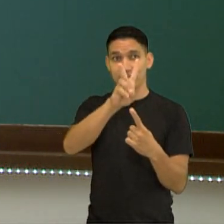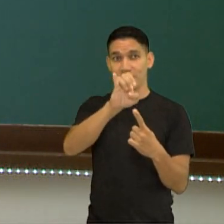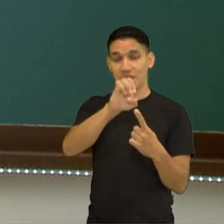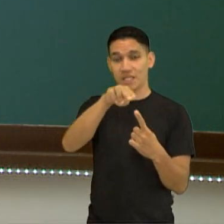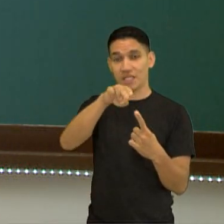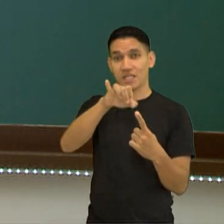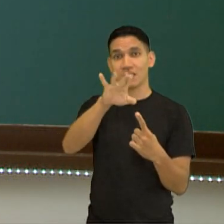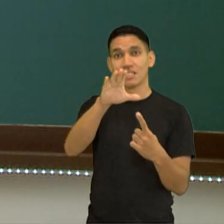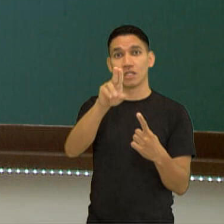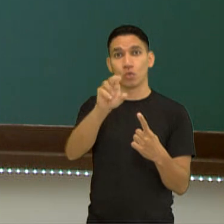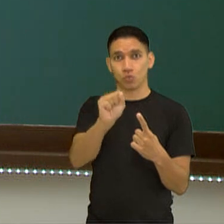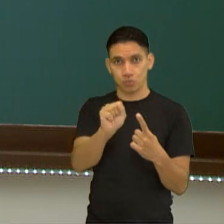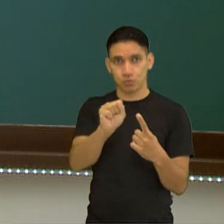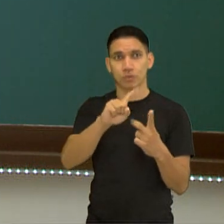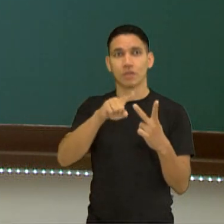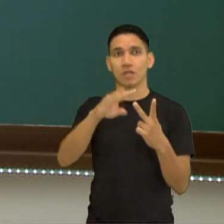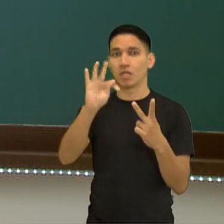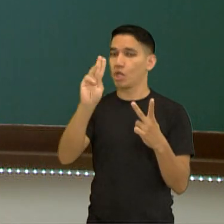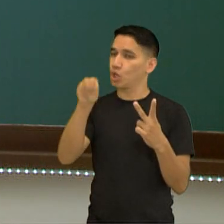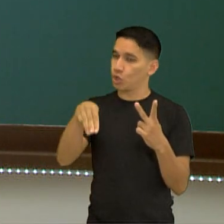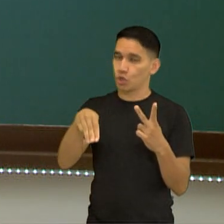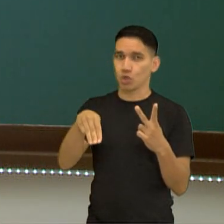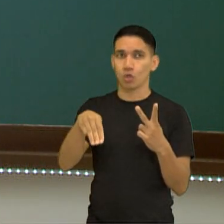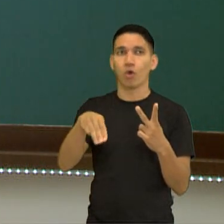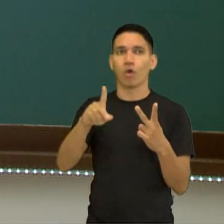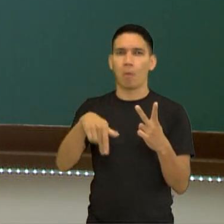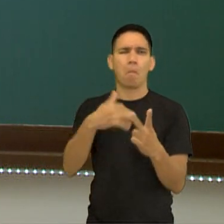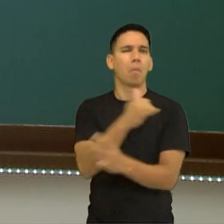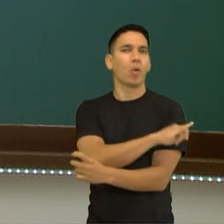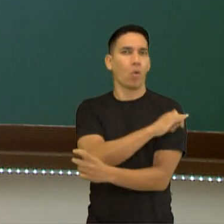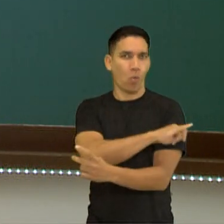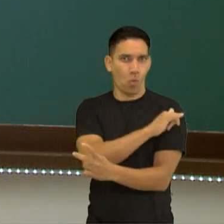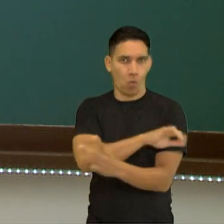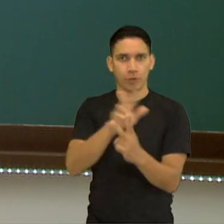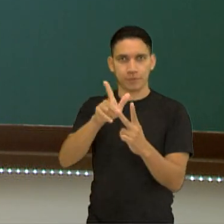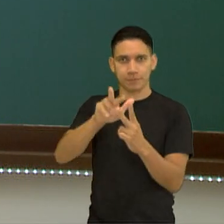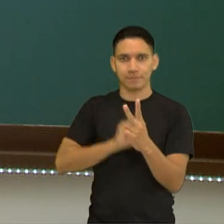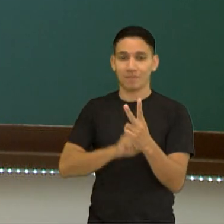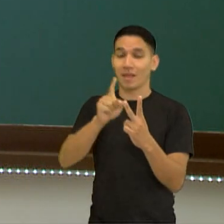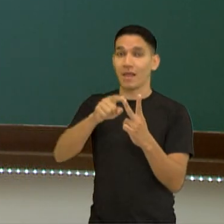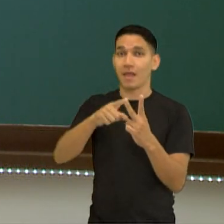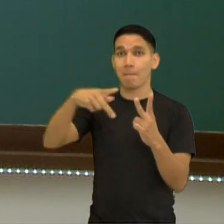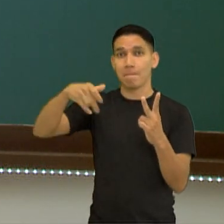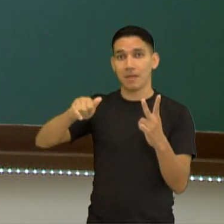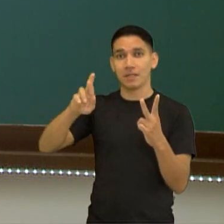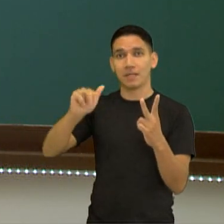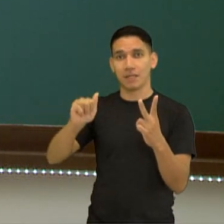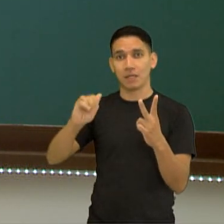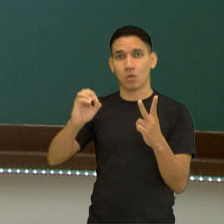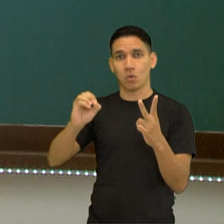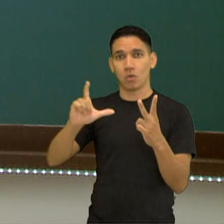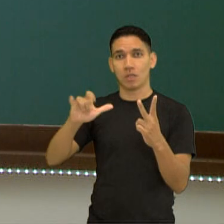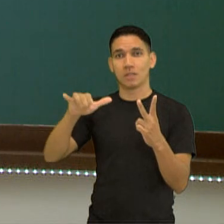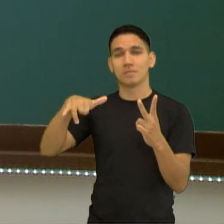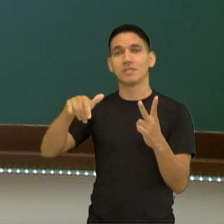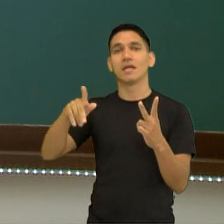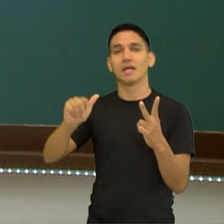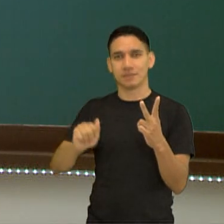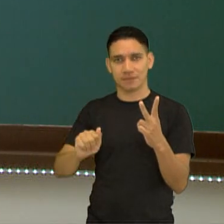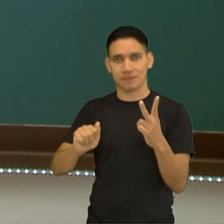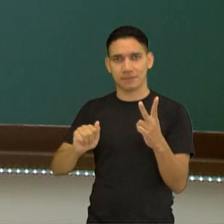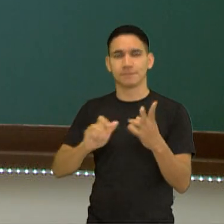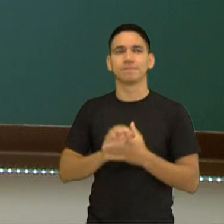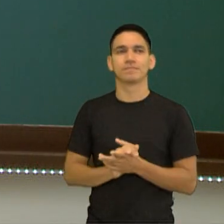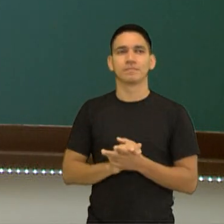2 mascotes das Olimpíadas do Rio de Janeiro. O Tom, ele é o da Paralimpíada, tá? E